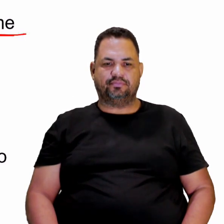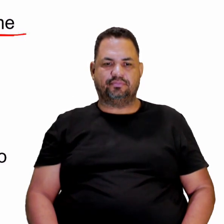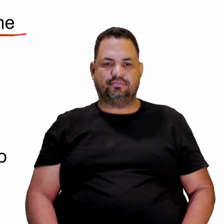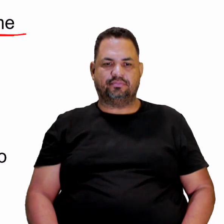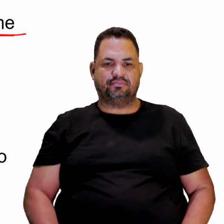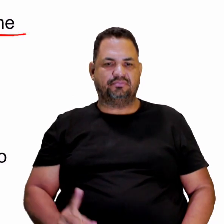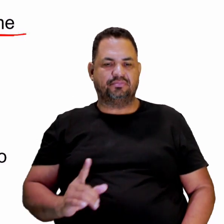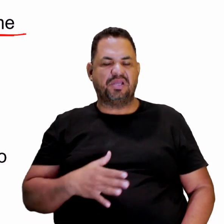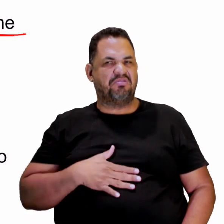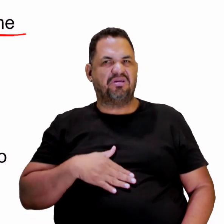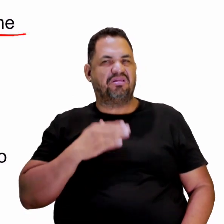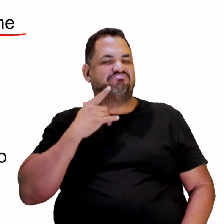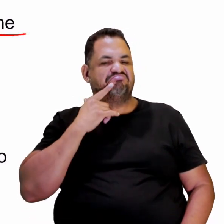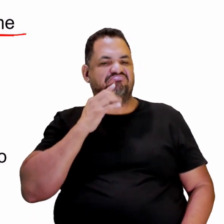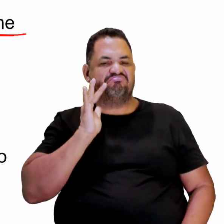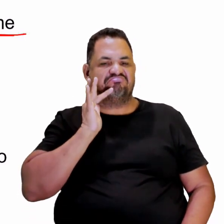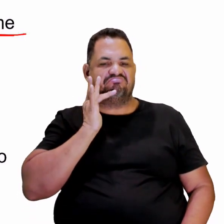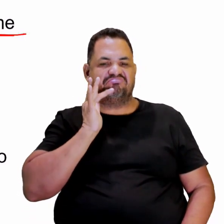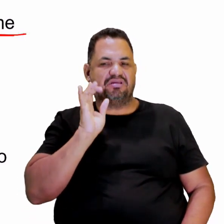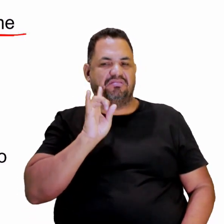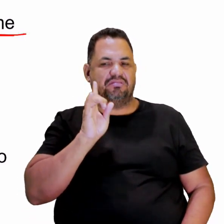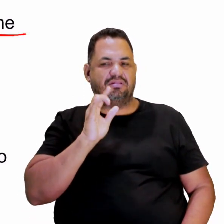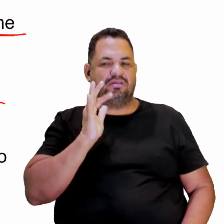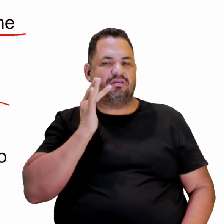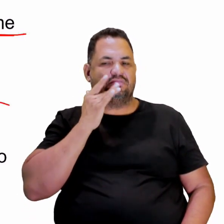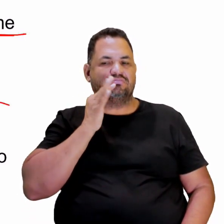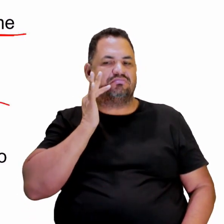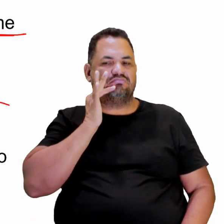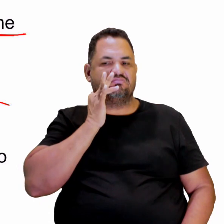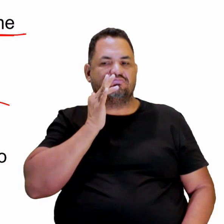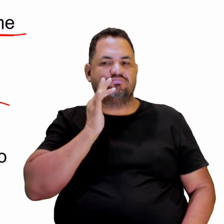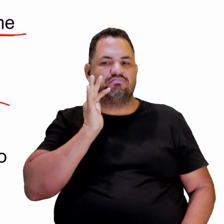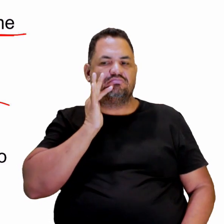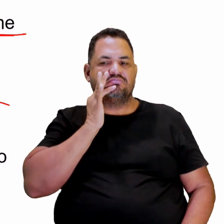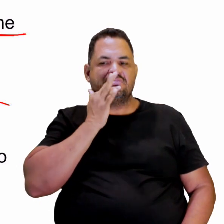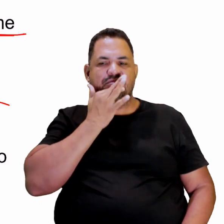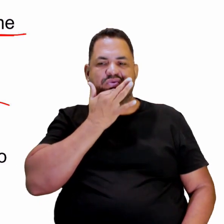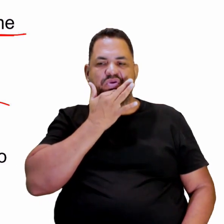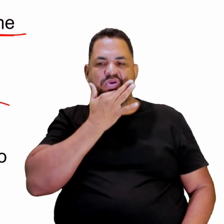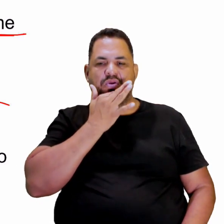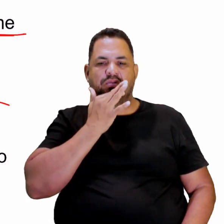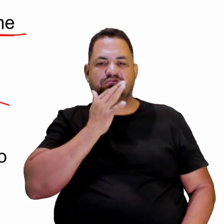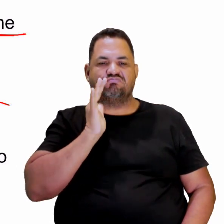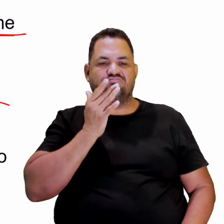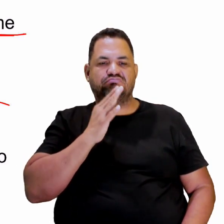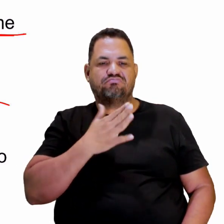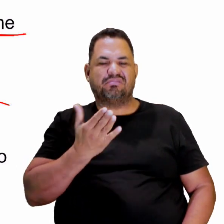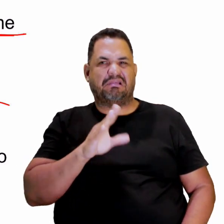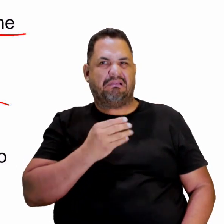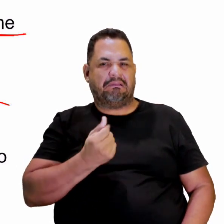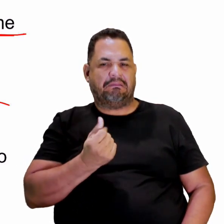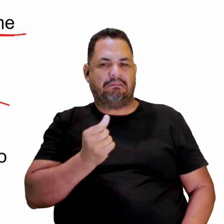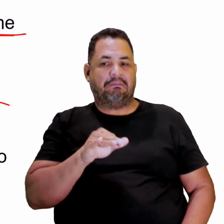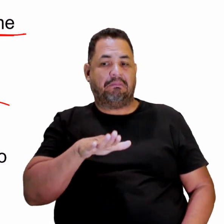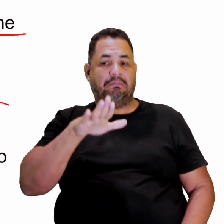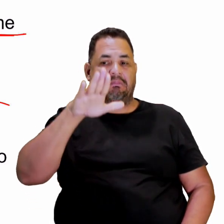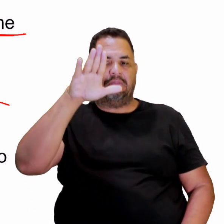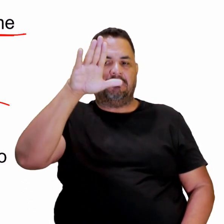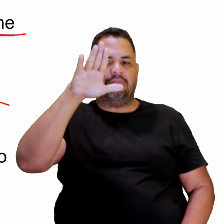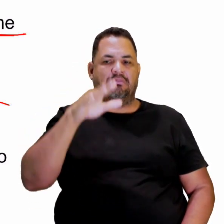não era muito saborosa, não estava muito saborosa, era bem carinha.